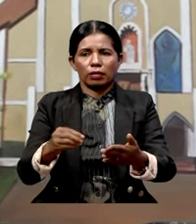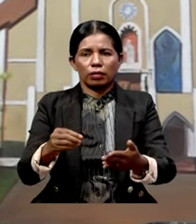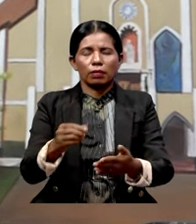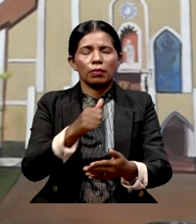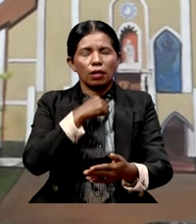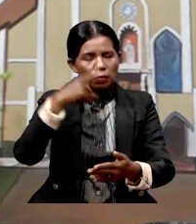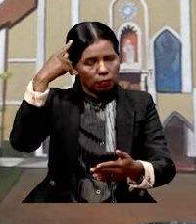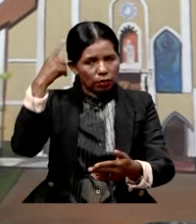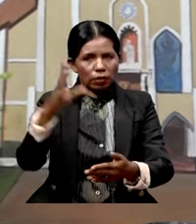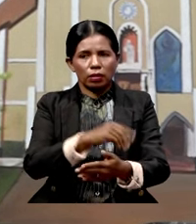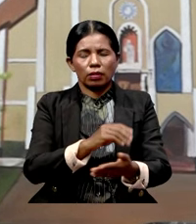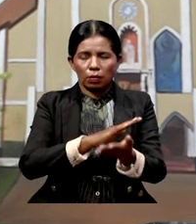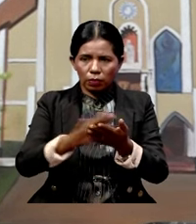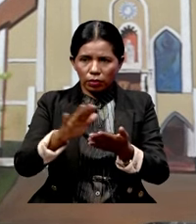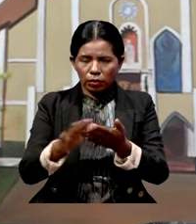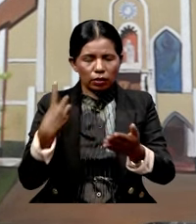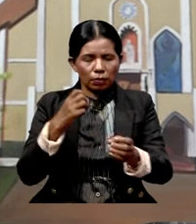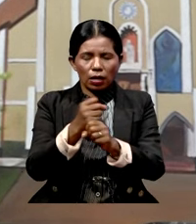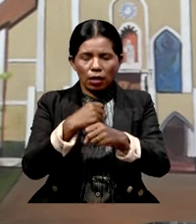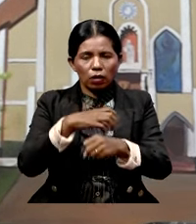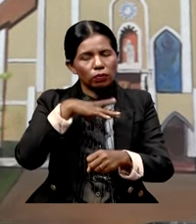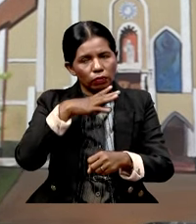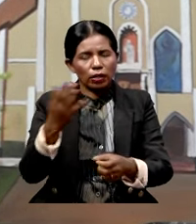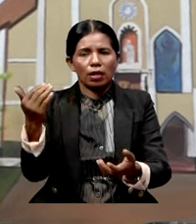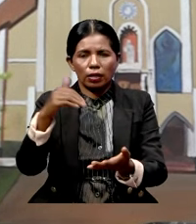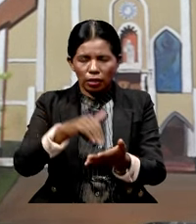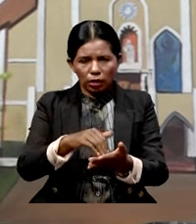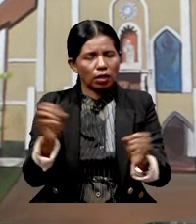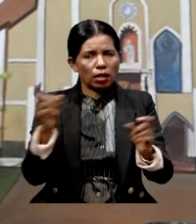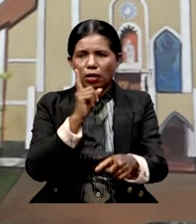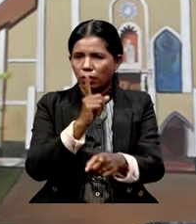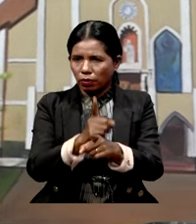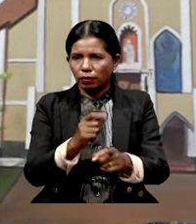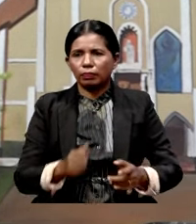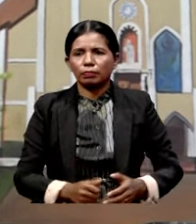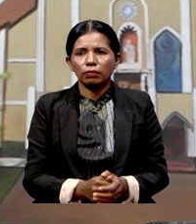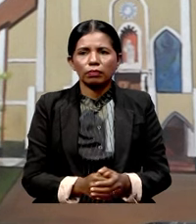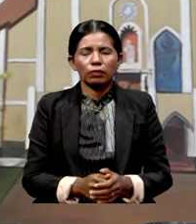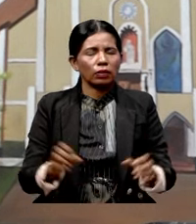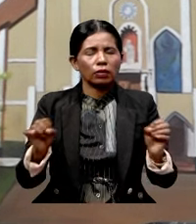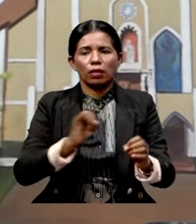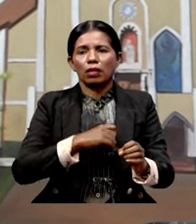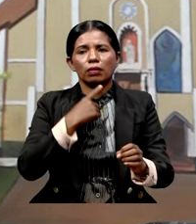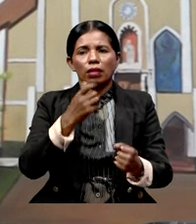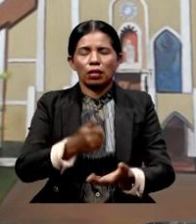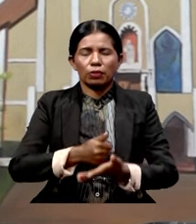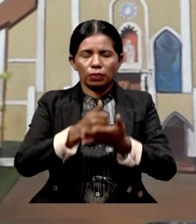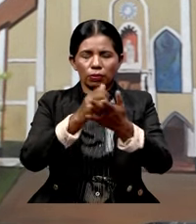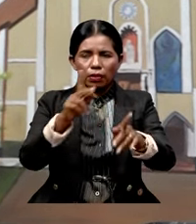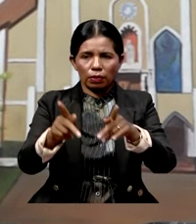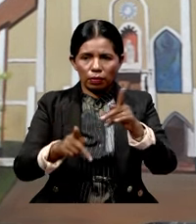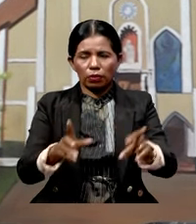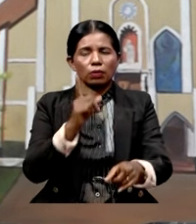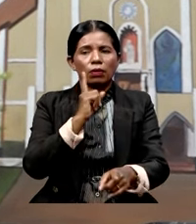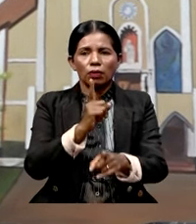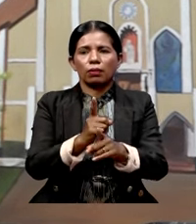Padre. Quando a mostra, está a falar fora, falei, não é lá, los, los, que lá. Nebe, lá hoje eu lá defende o povo, mas defende quando